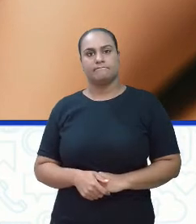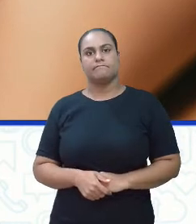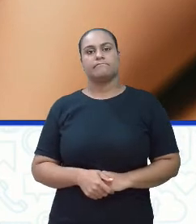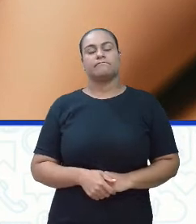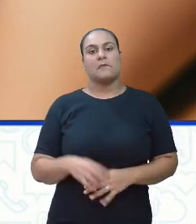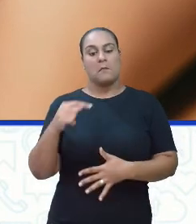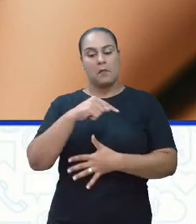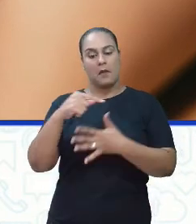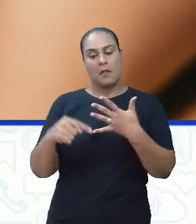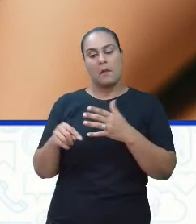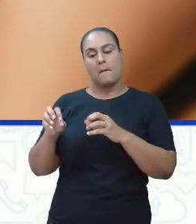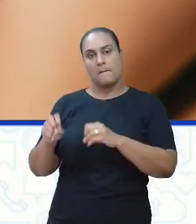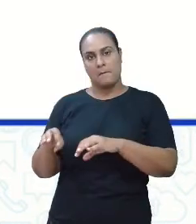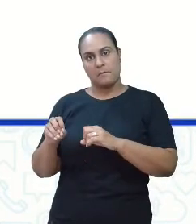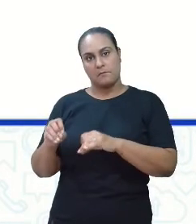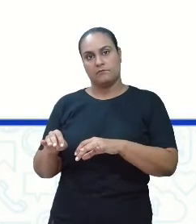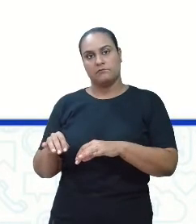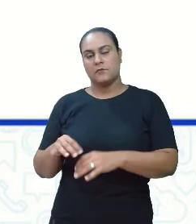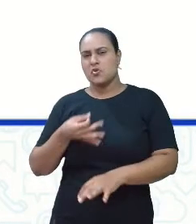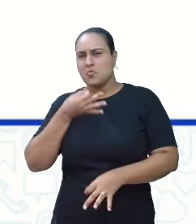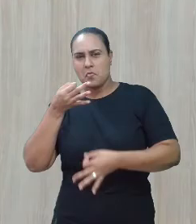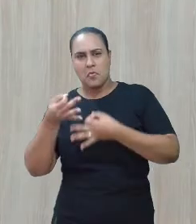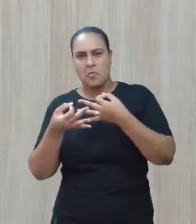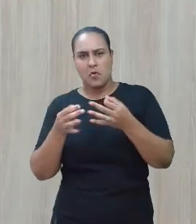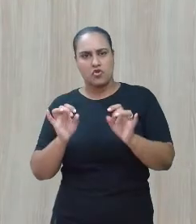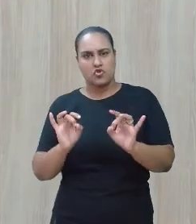educativos, não é? Não só crítica.